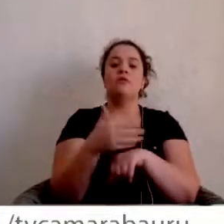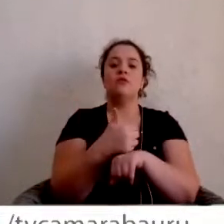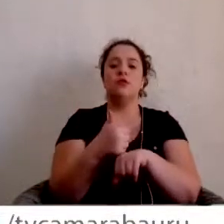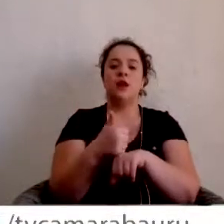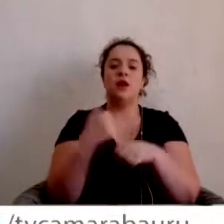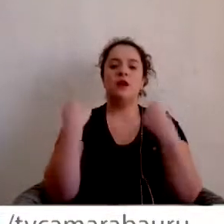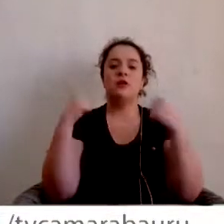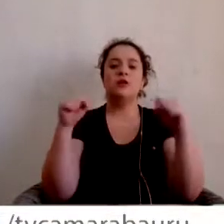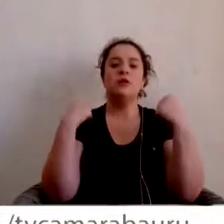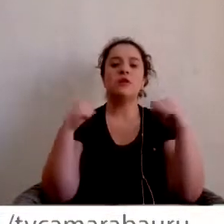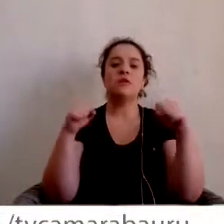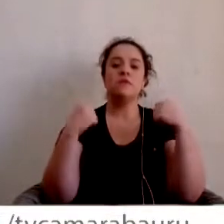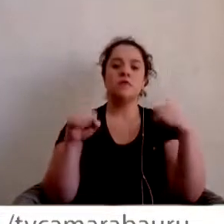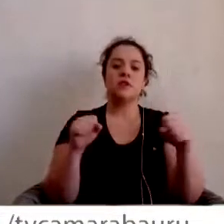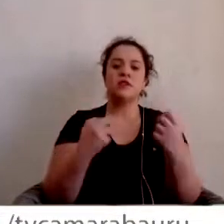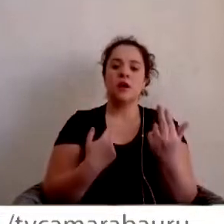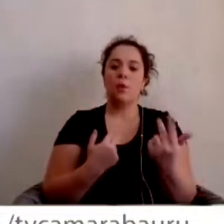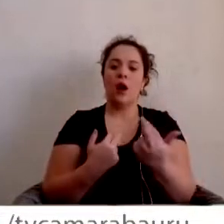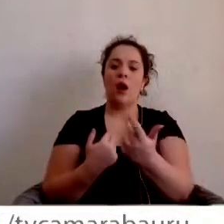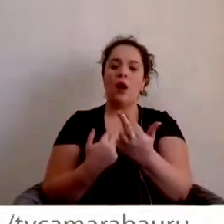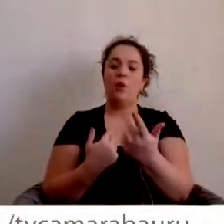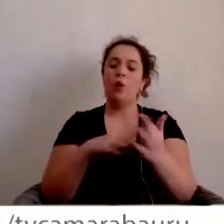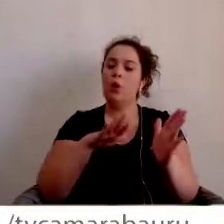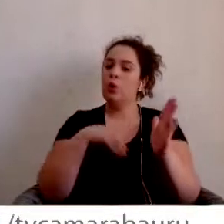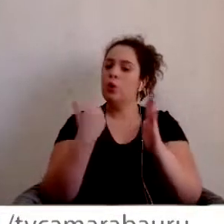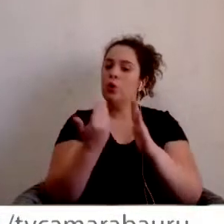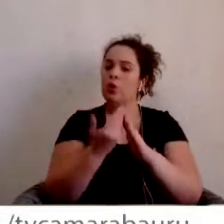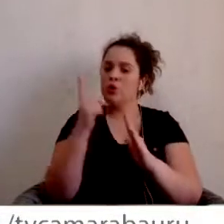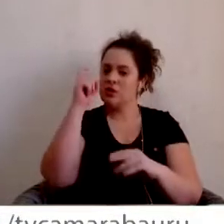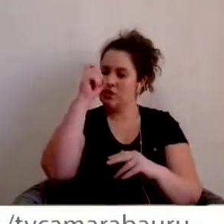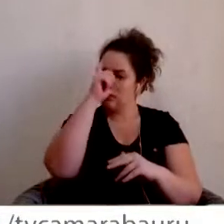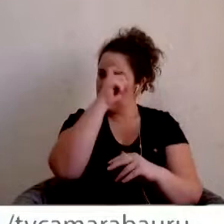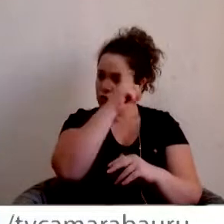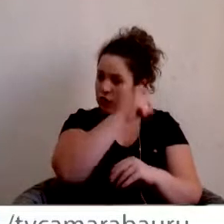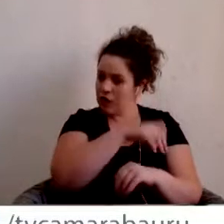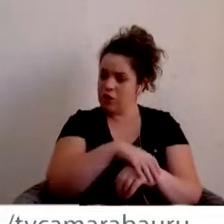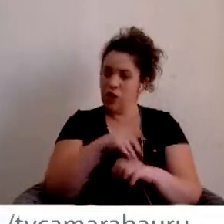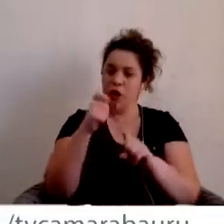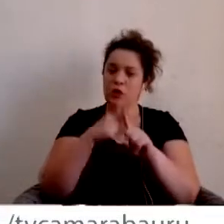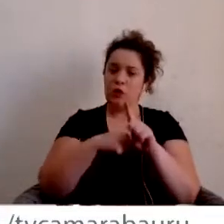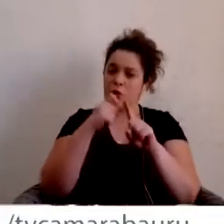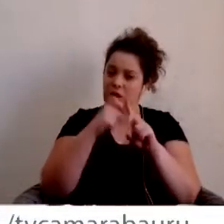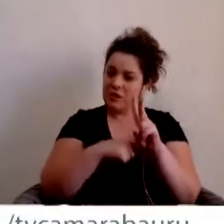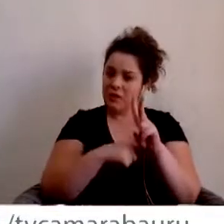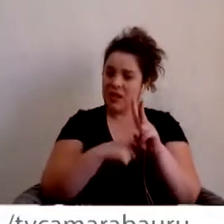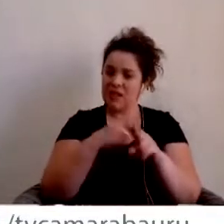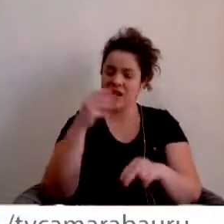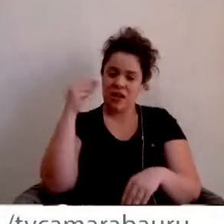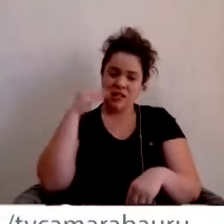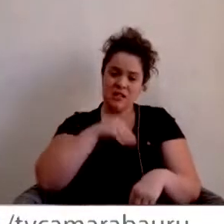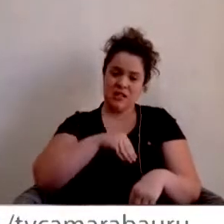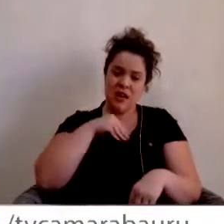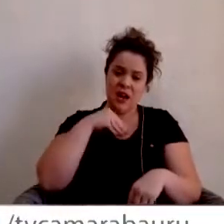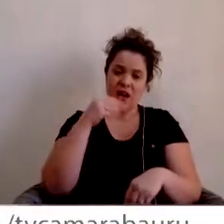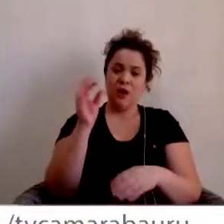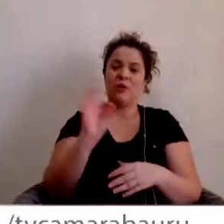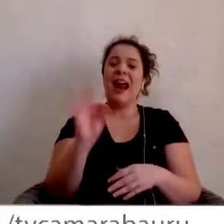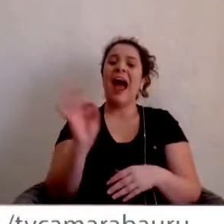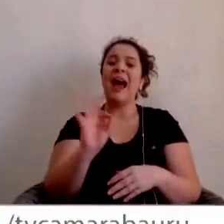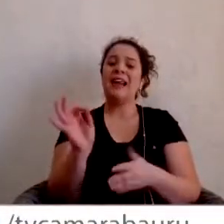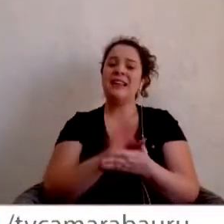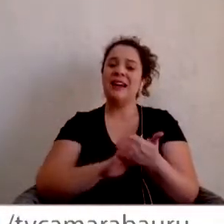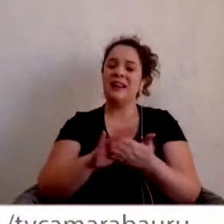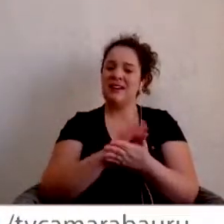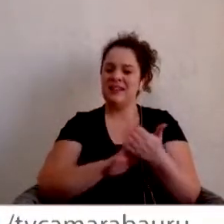Então todos nós estamos passando dificuldade. Já faz mais de 2 meses que a gente não tem renda. Para voltar ao trabalho, os representantes